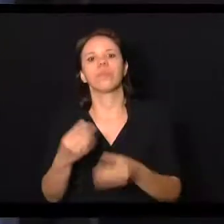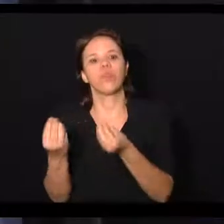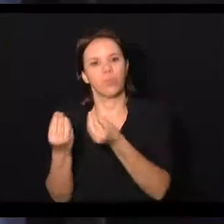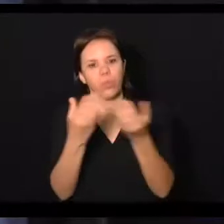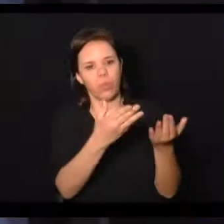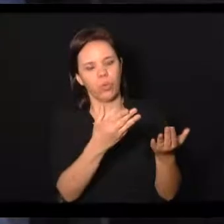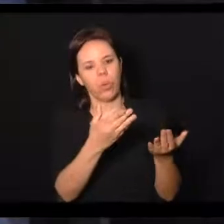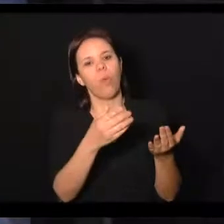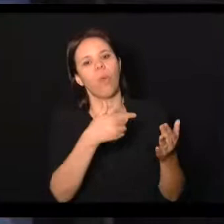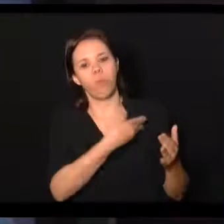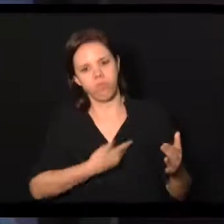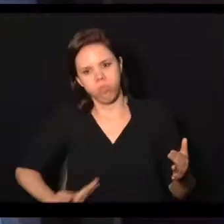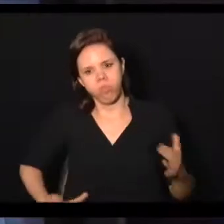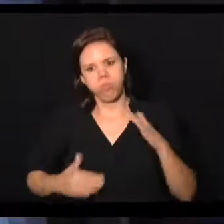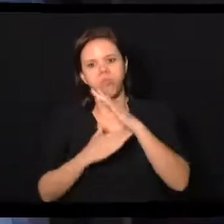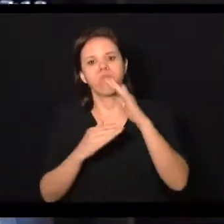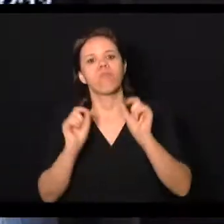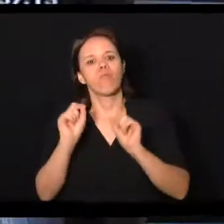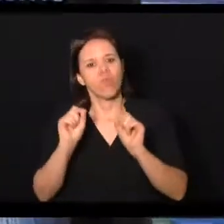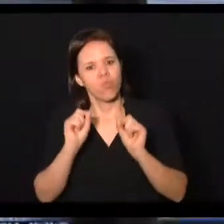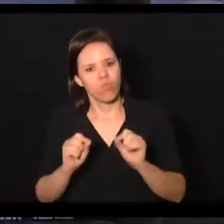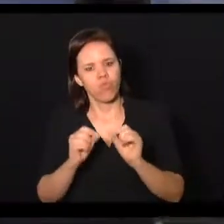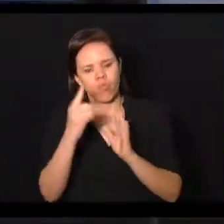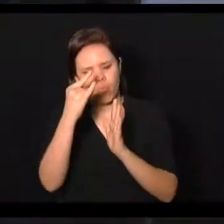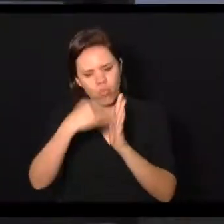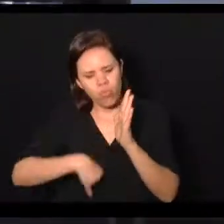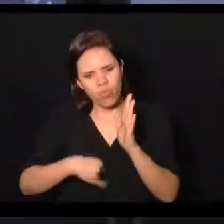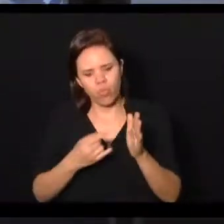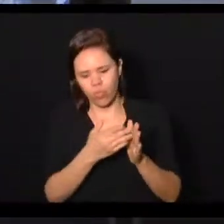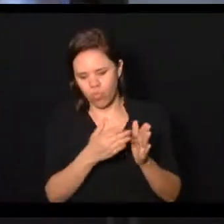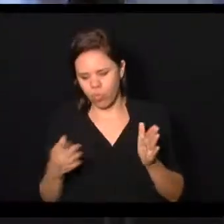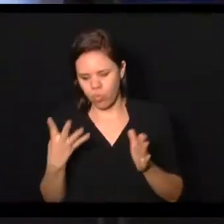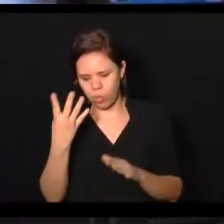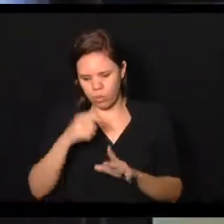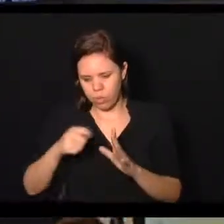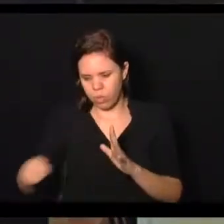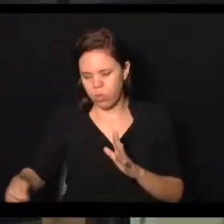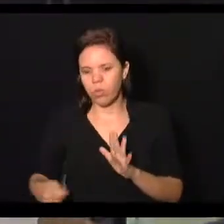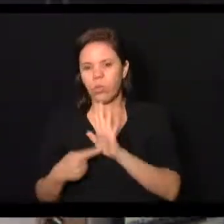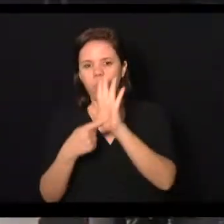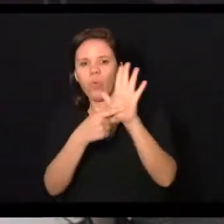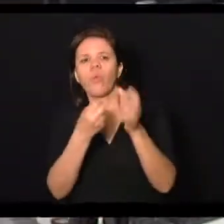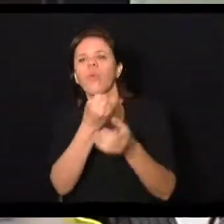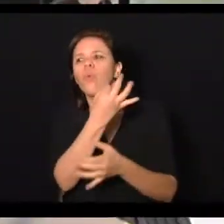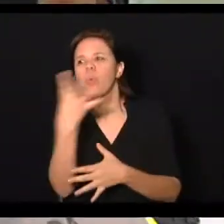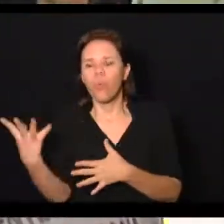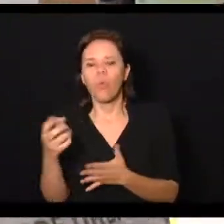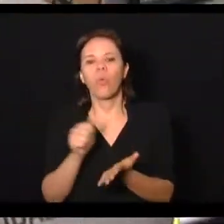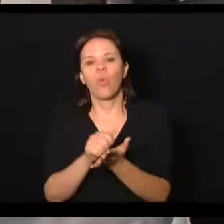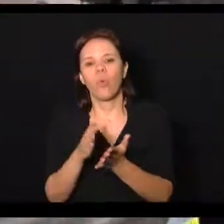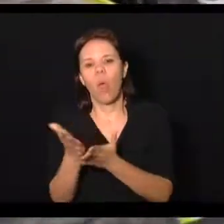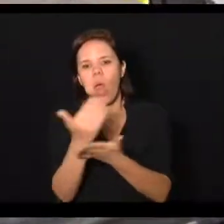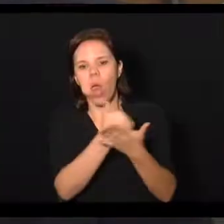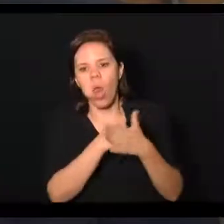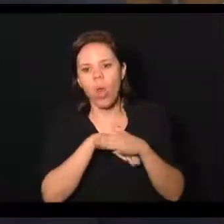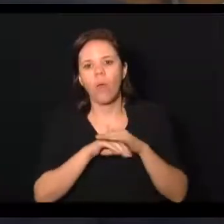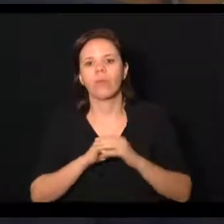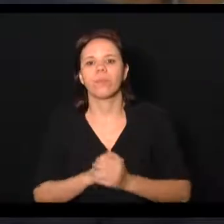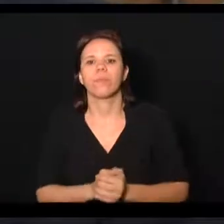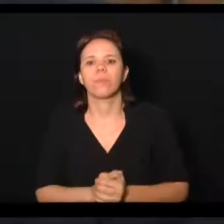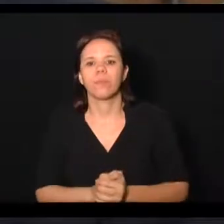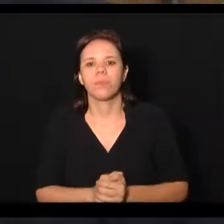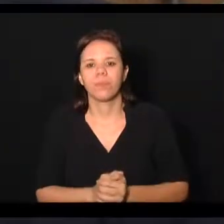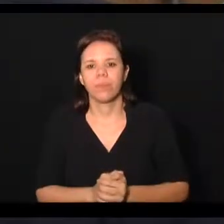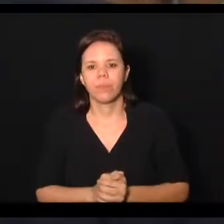Poder Legislativo relatório quadrimestral com a prestação de contas dos recursos arrecadados.